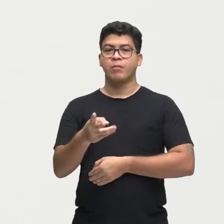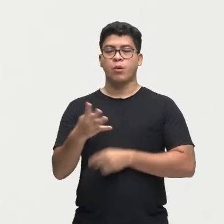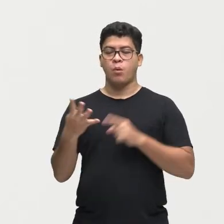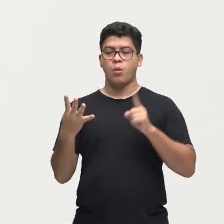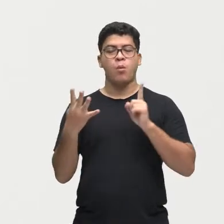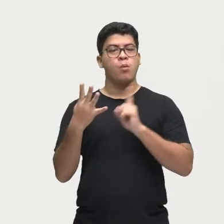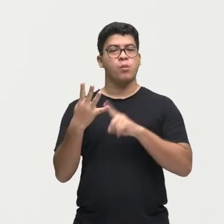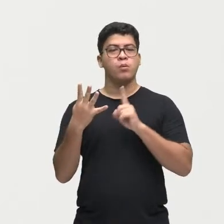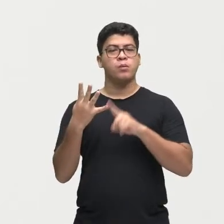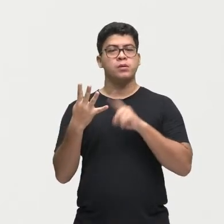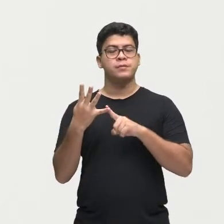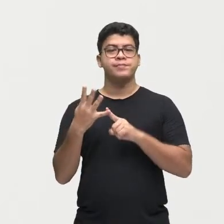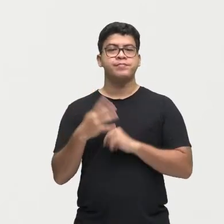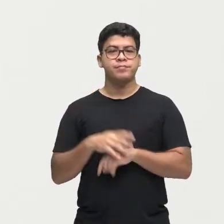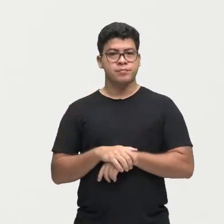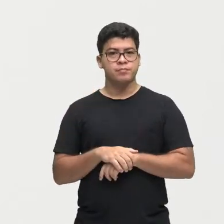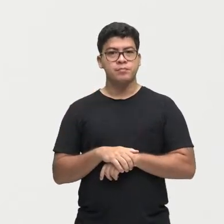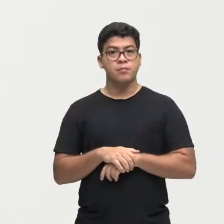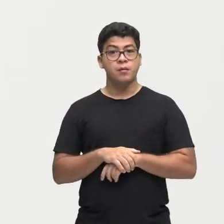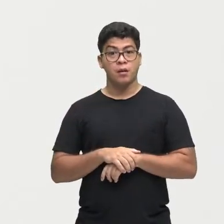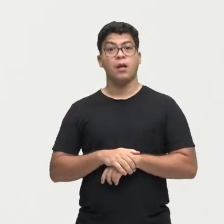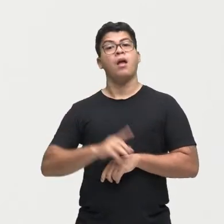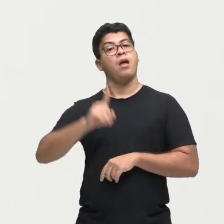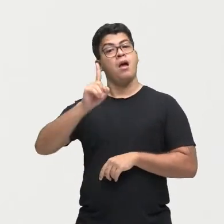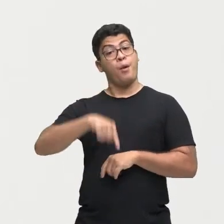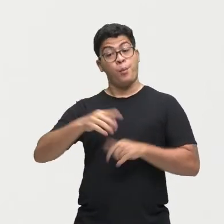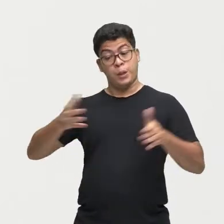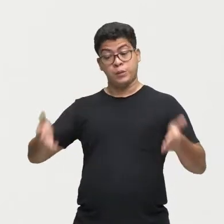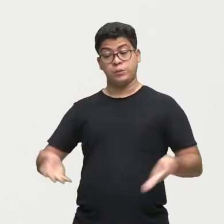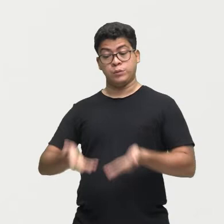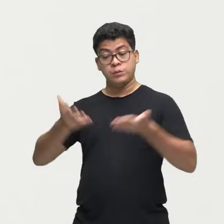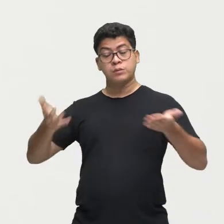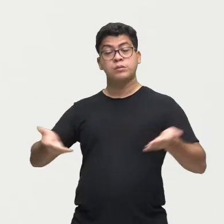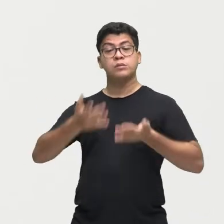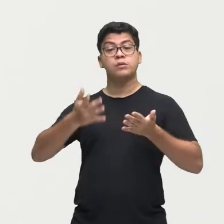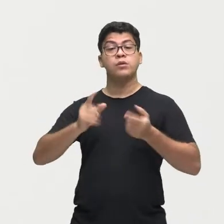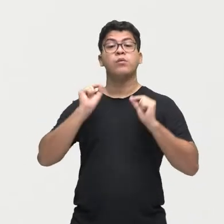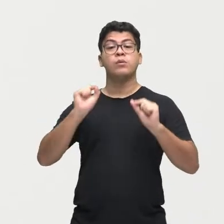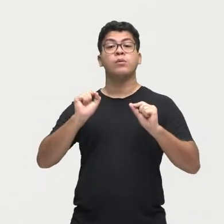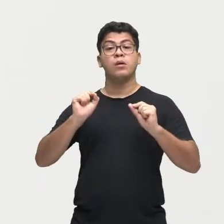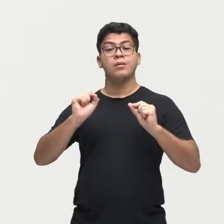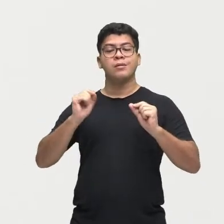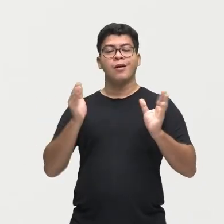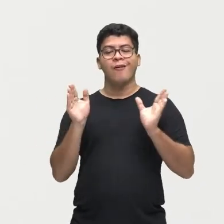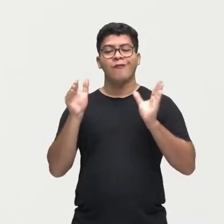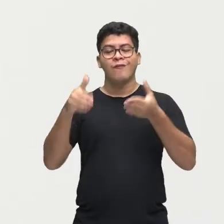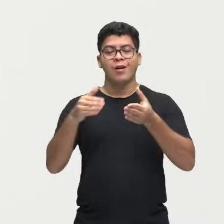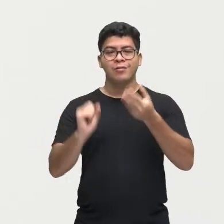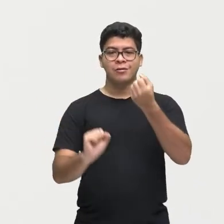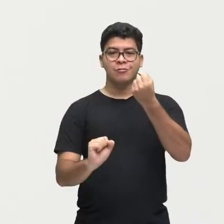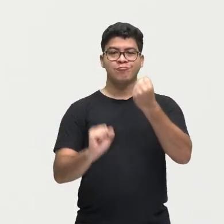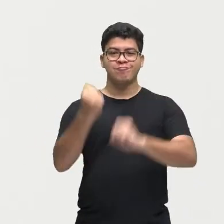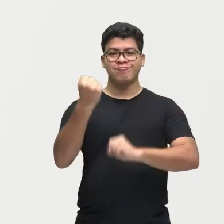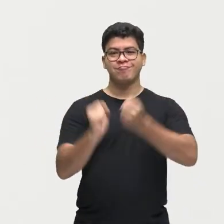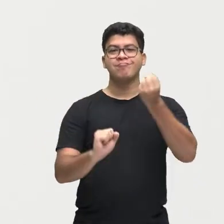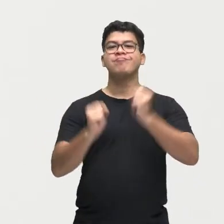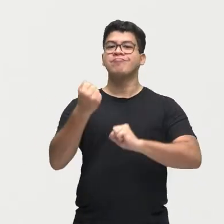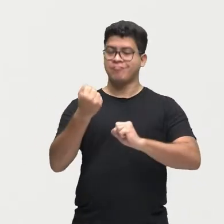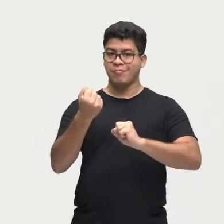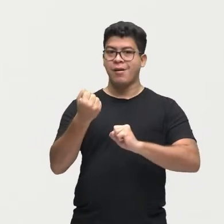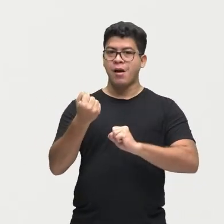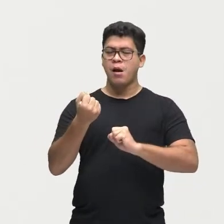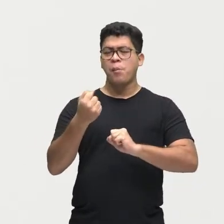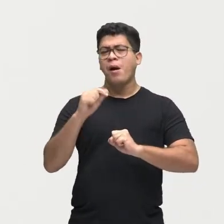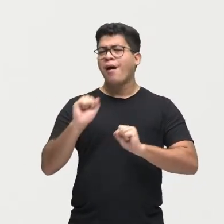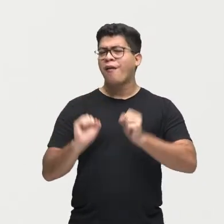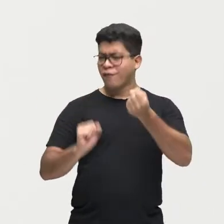Então, como os produtos manufaturados eram mais caros que as matérias-primas, né, ou gêneros agrícolas, e essa sua